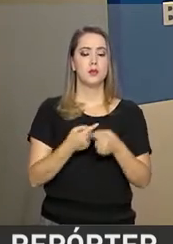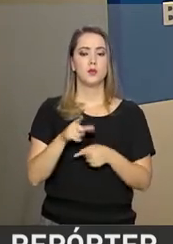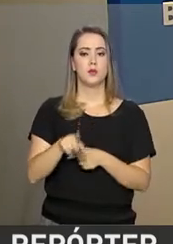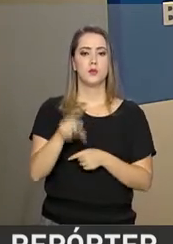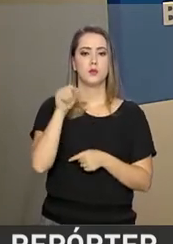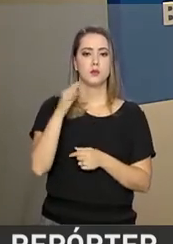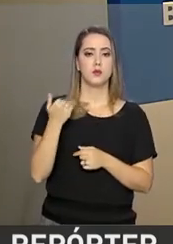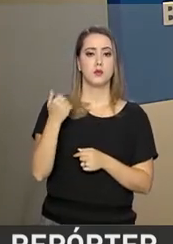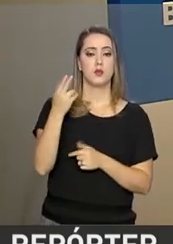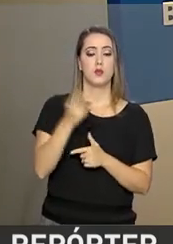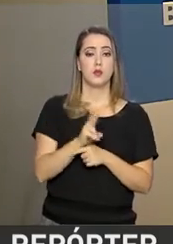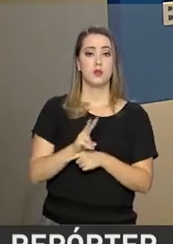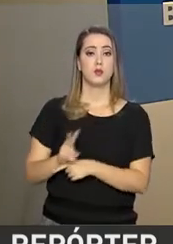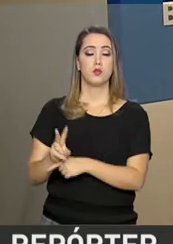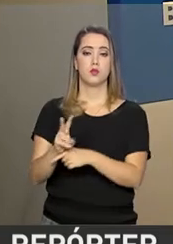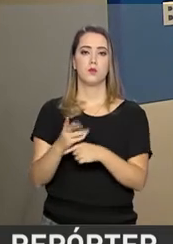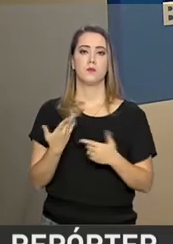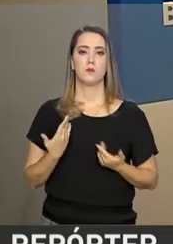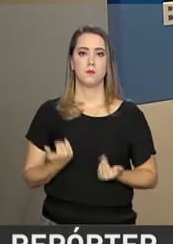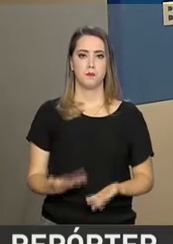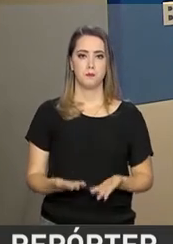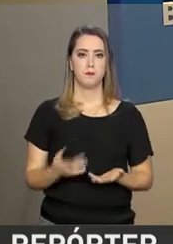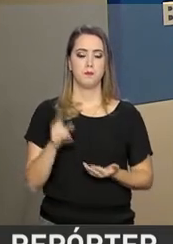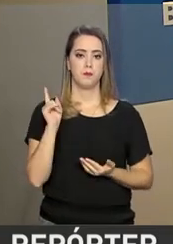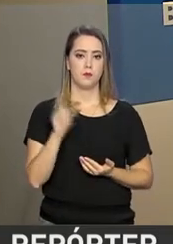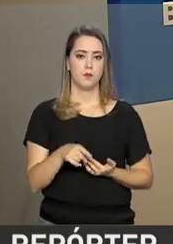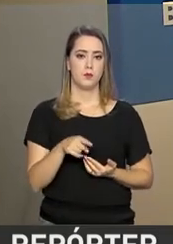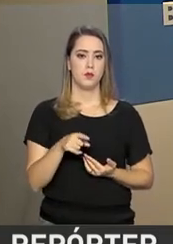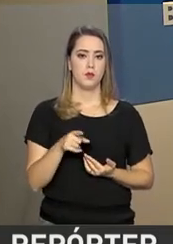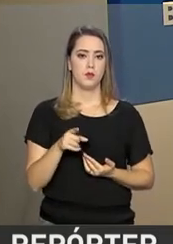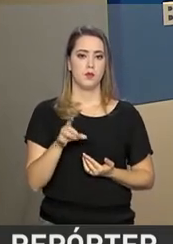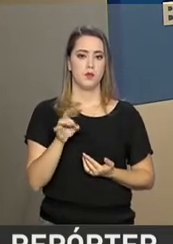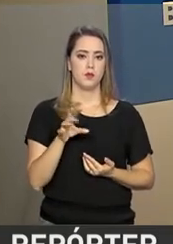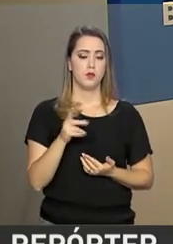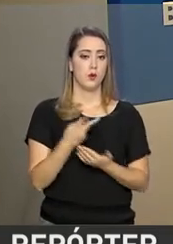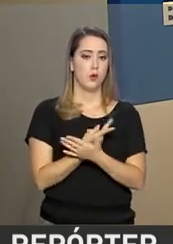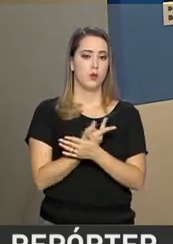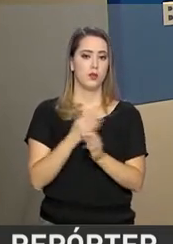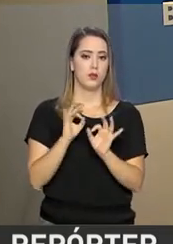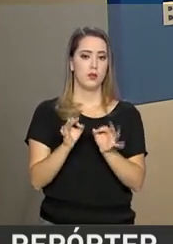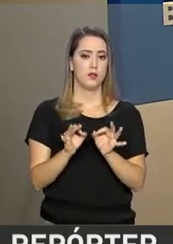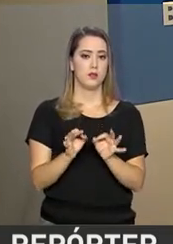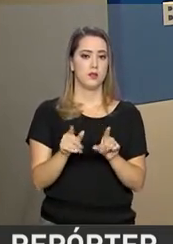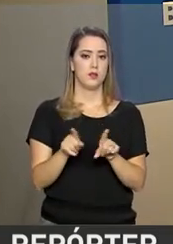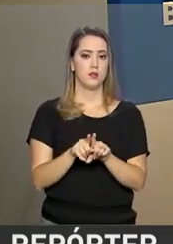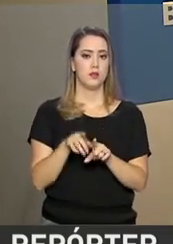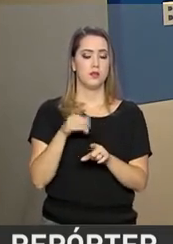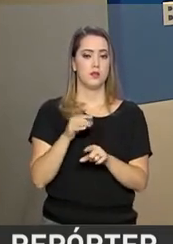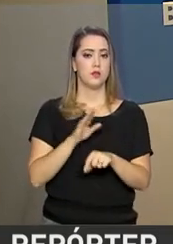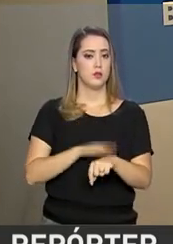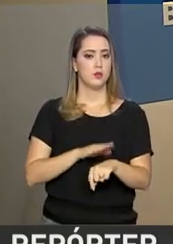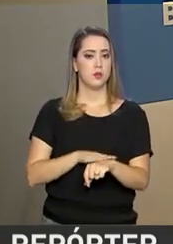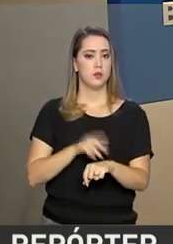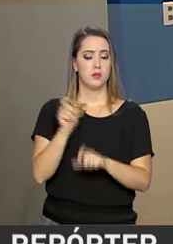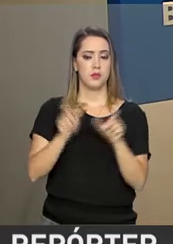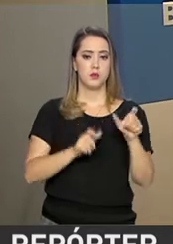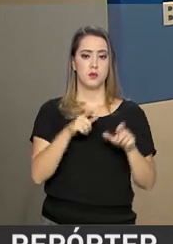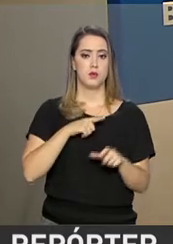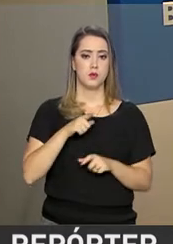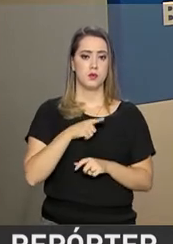mais crédito né e isso só ocorrerá efetivamente quando as pessoas tiverem